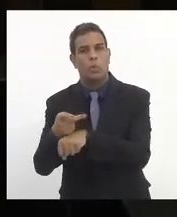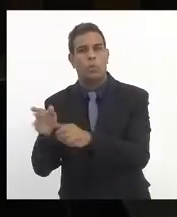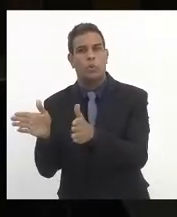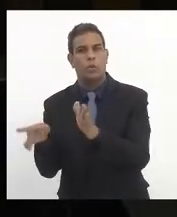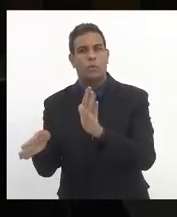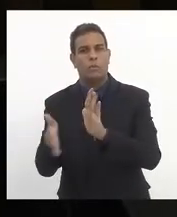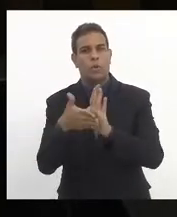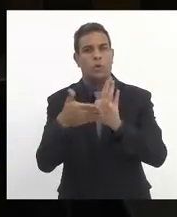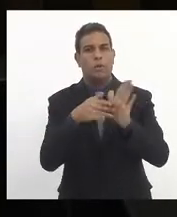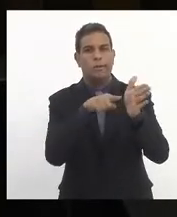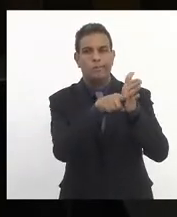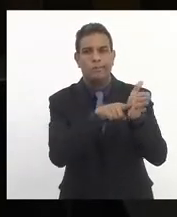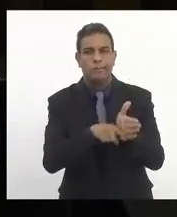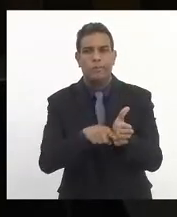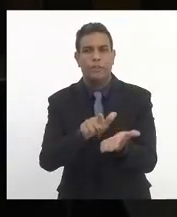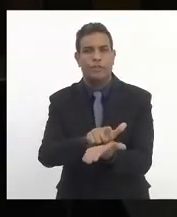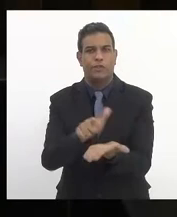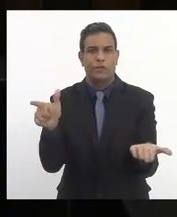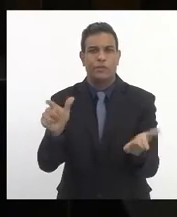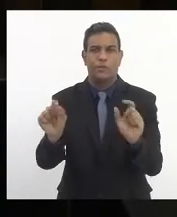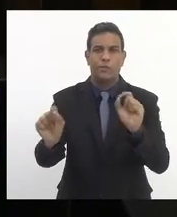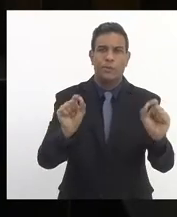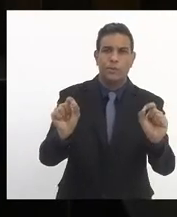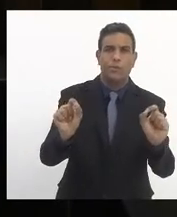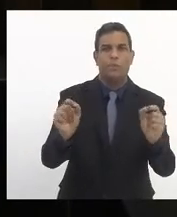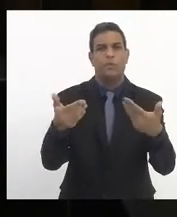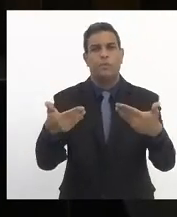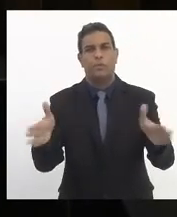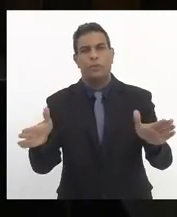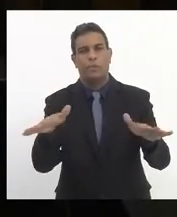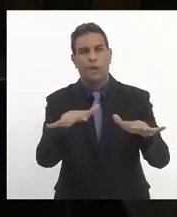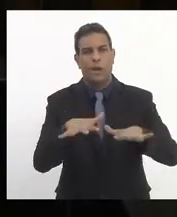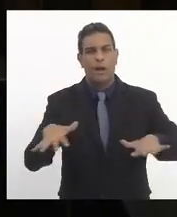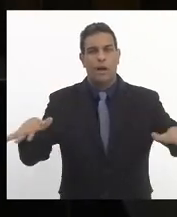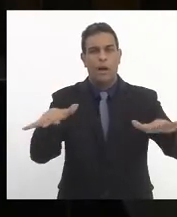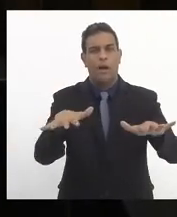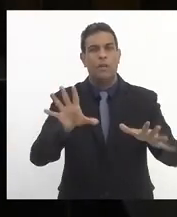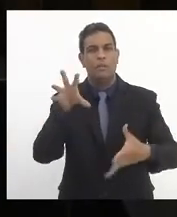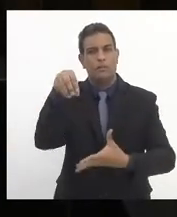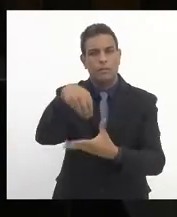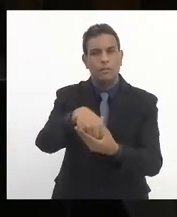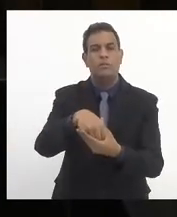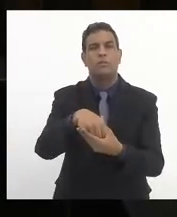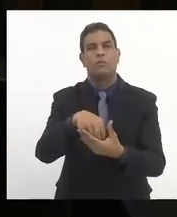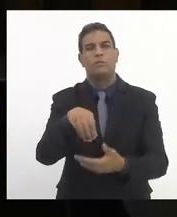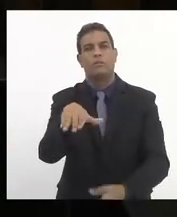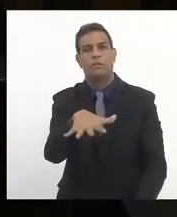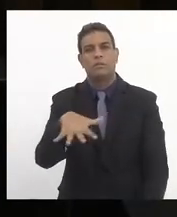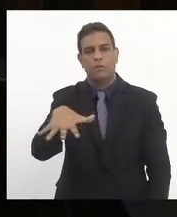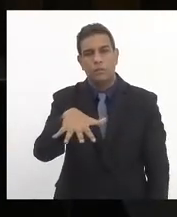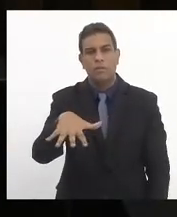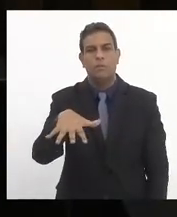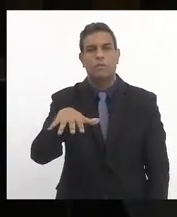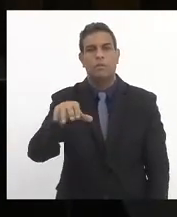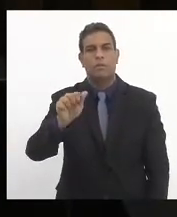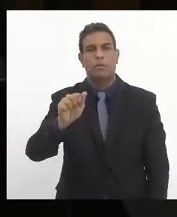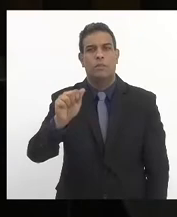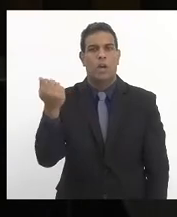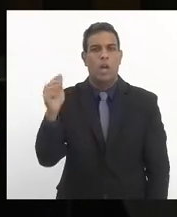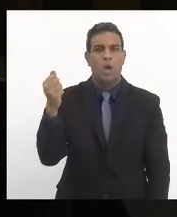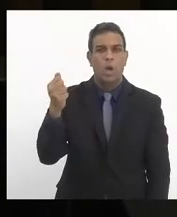jornais. É mais ou menos ali na divisa, esse campo, em alto mar, divisa de Araruama